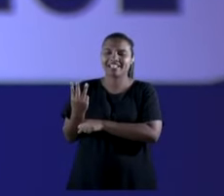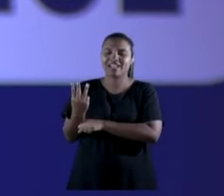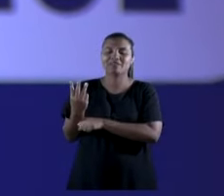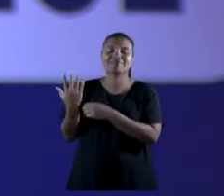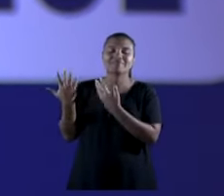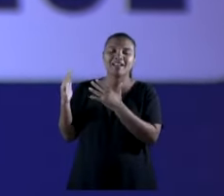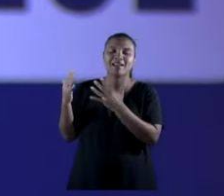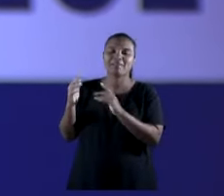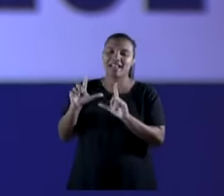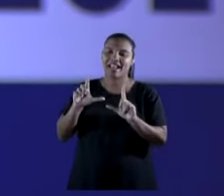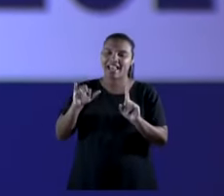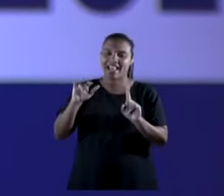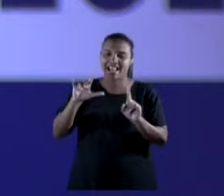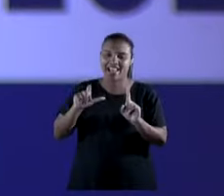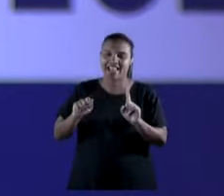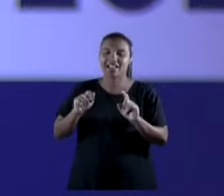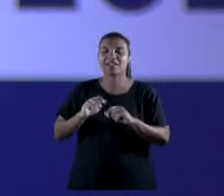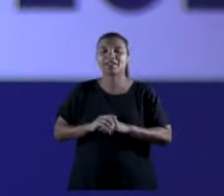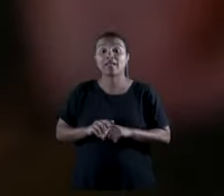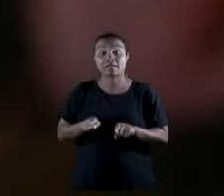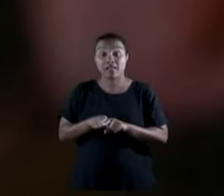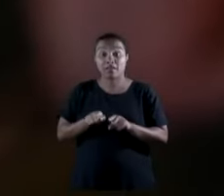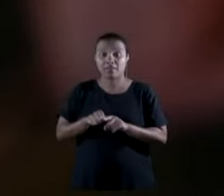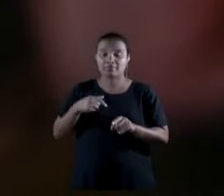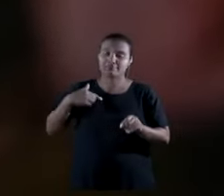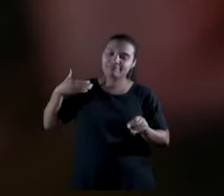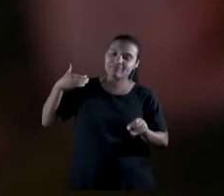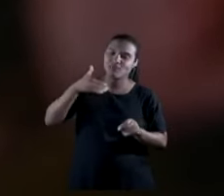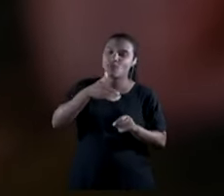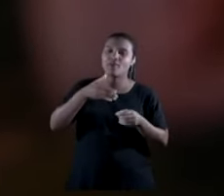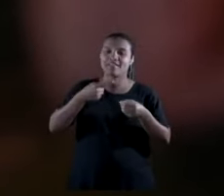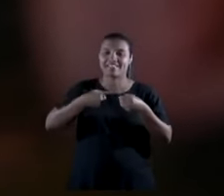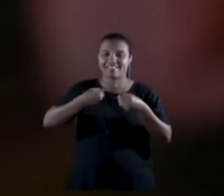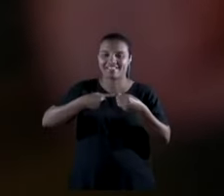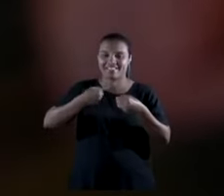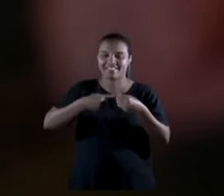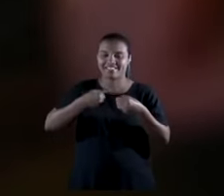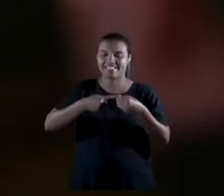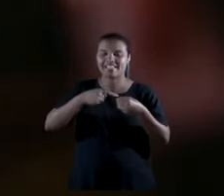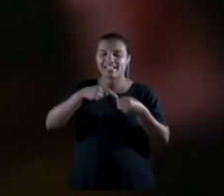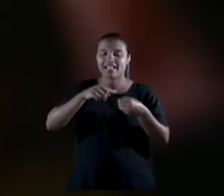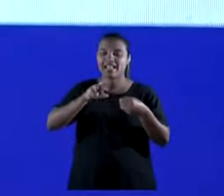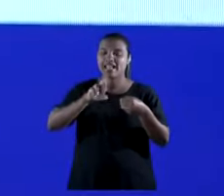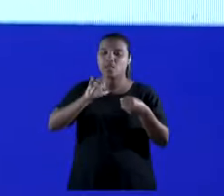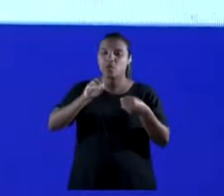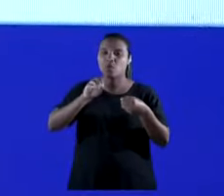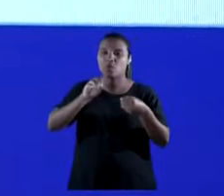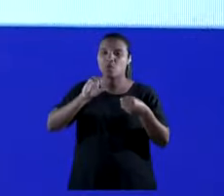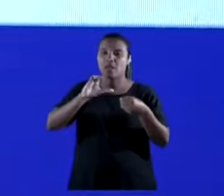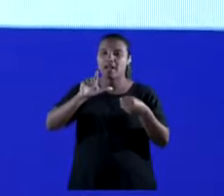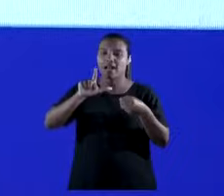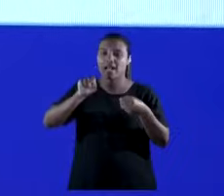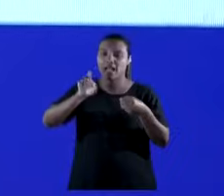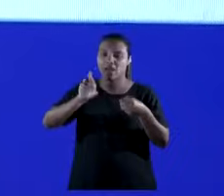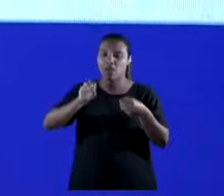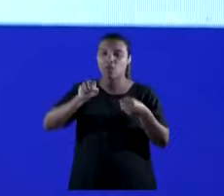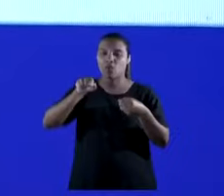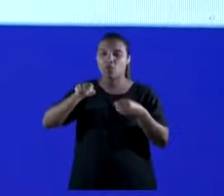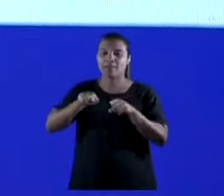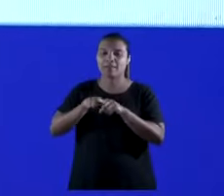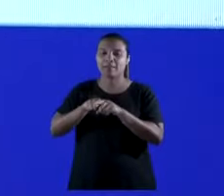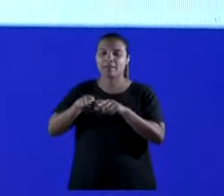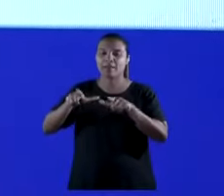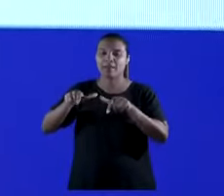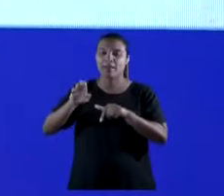Parabéns, Leila. Foi também uma festa no interior, onde as cidades de Rio Claro e Bauru estão